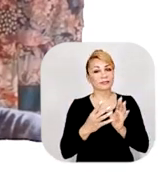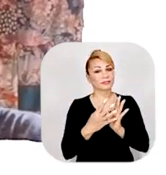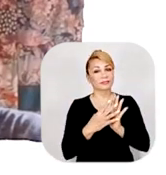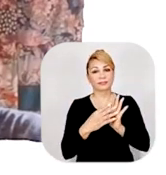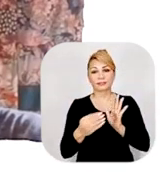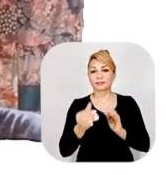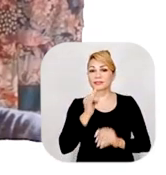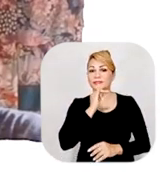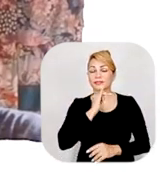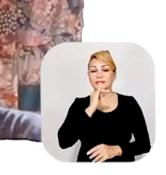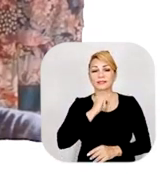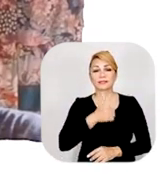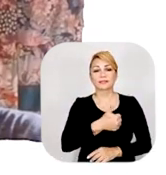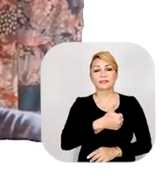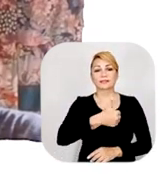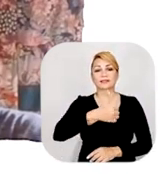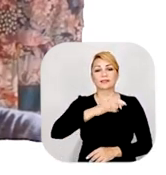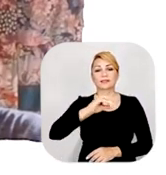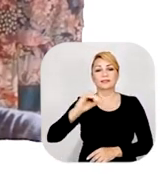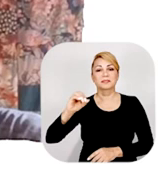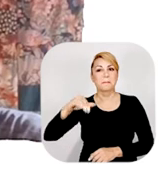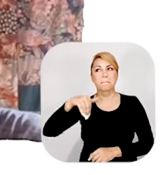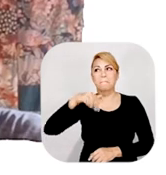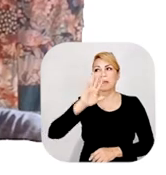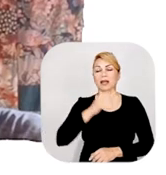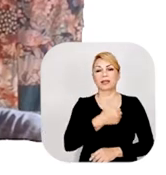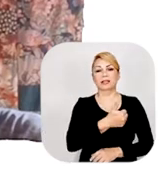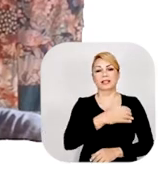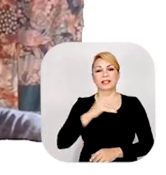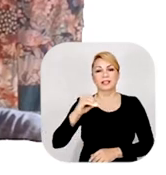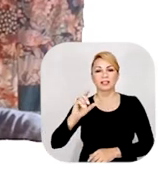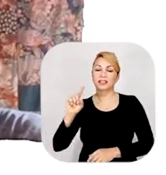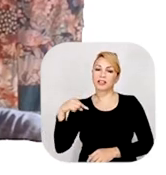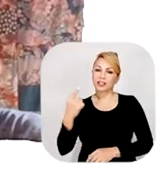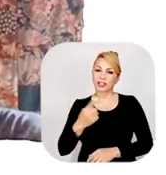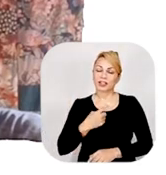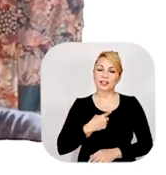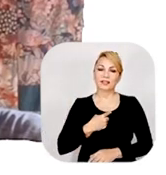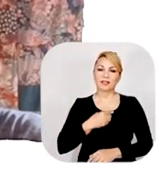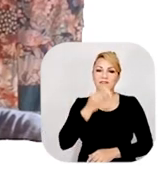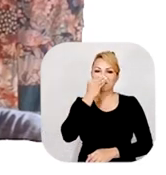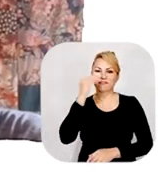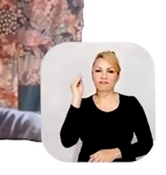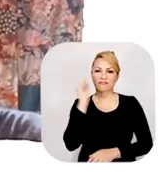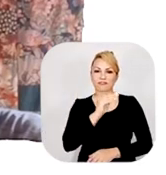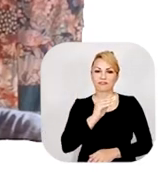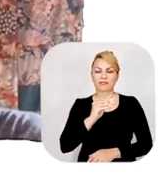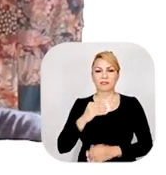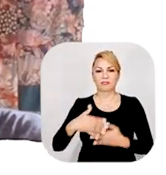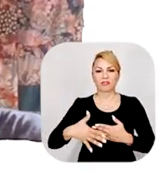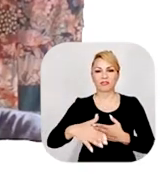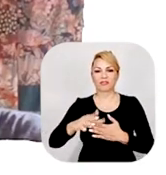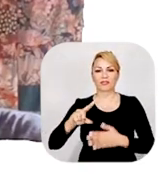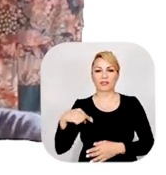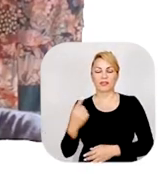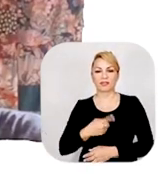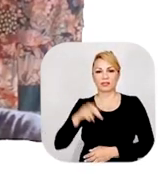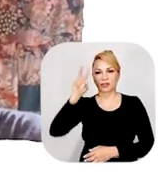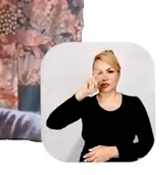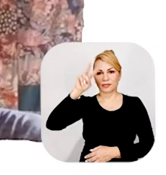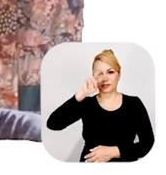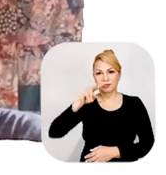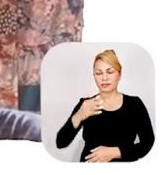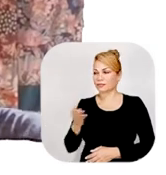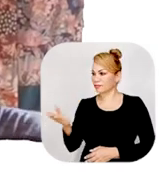centenas e centenas de pessoas que nós ignoramos durante a nossa história. Muito